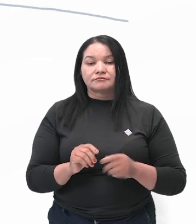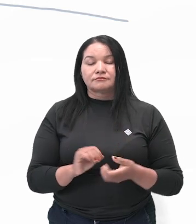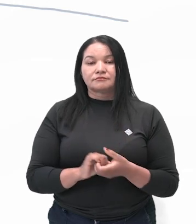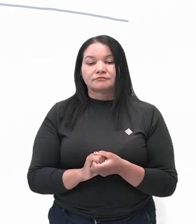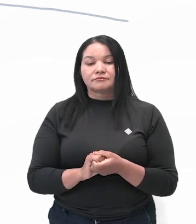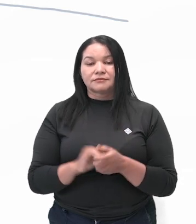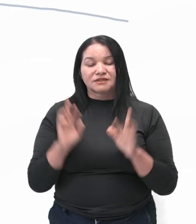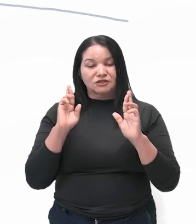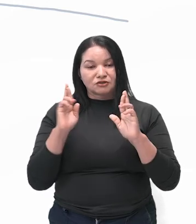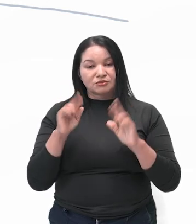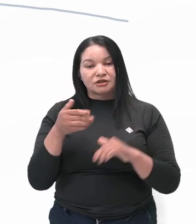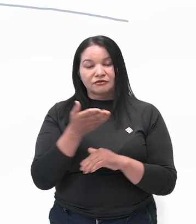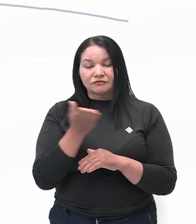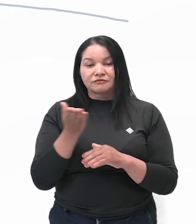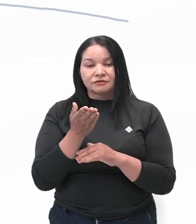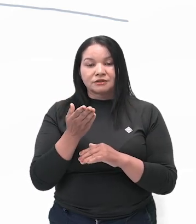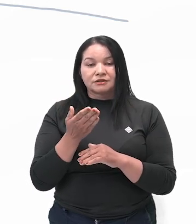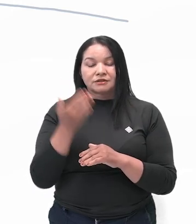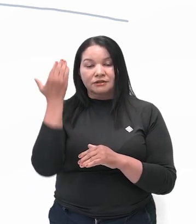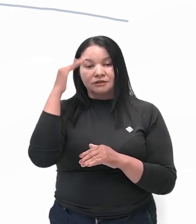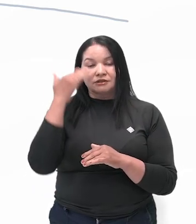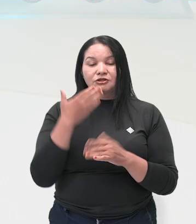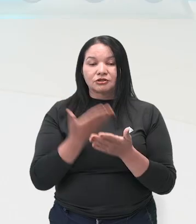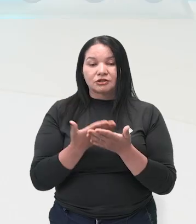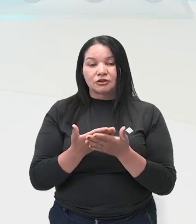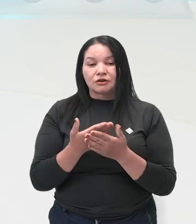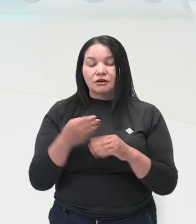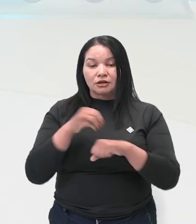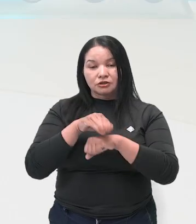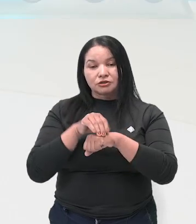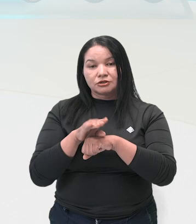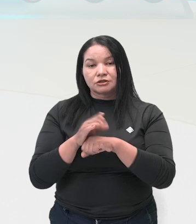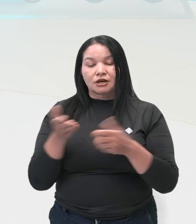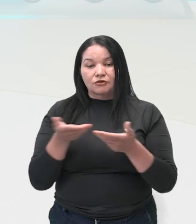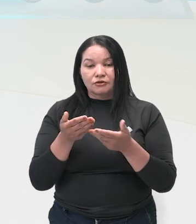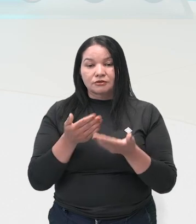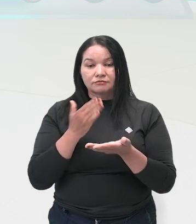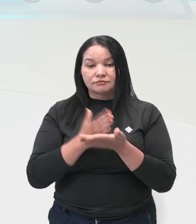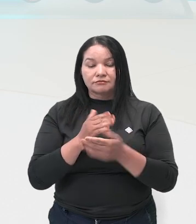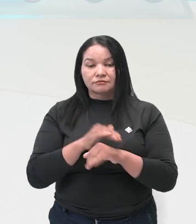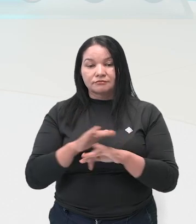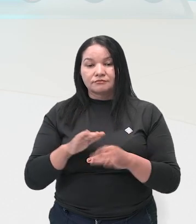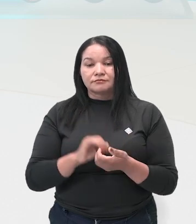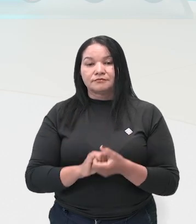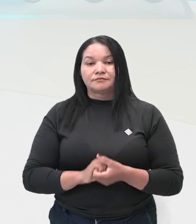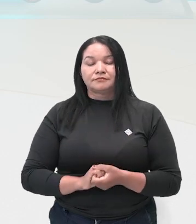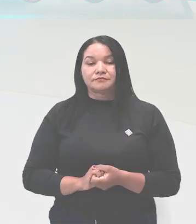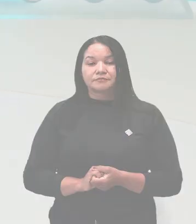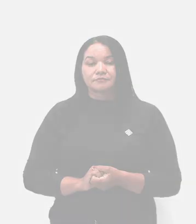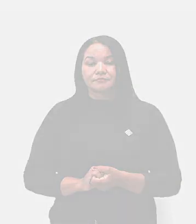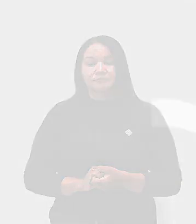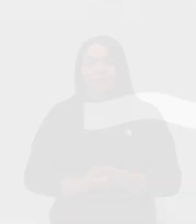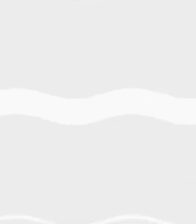gente, espero que vocês tenham curtido a aula de hoje, todas as dicas, e nós vamos ficando por aqui. Até mais!